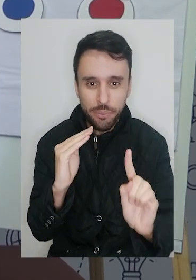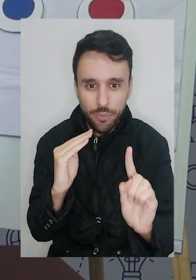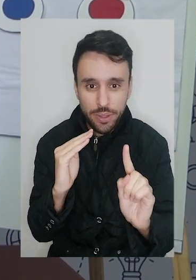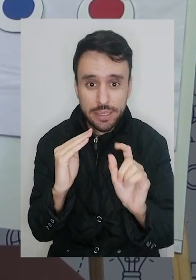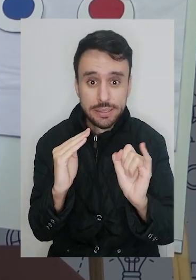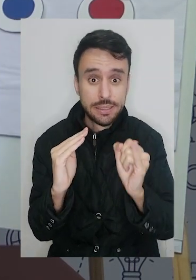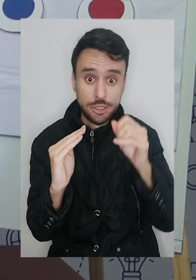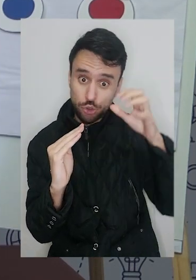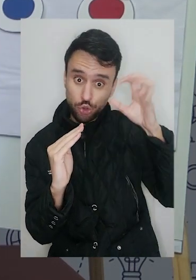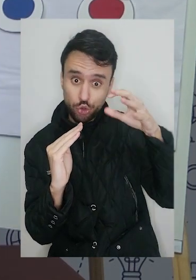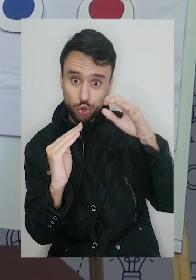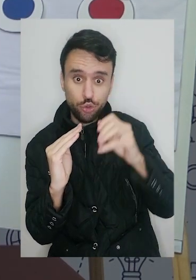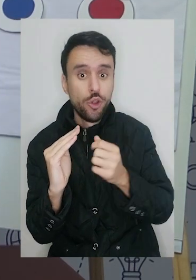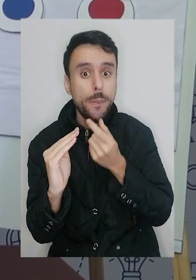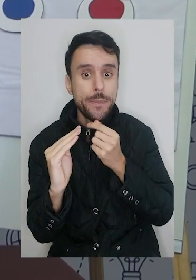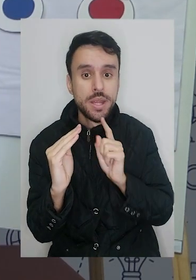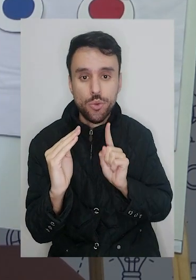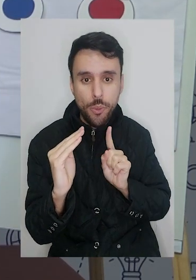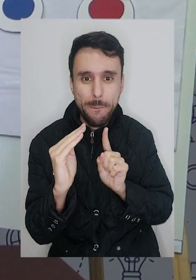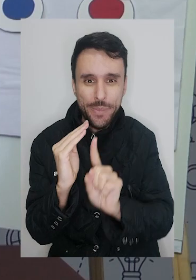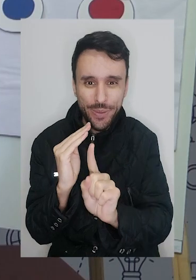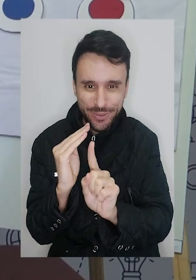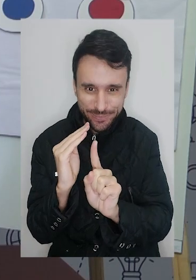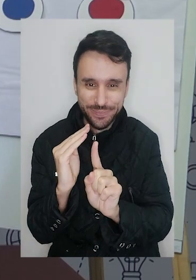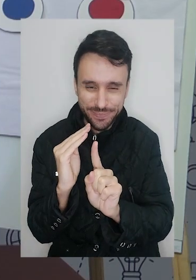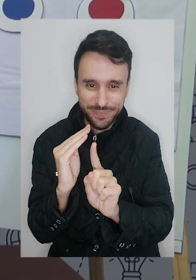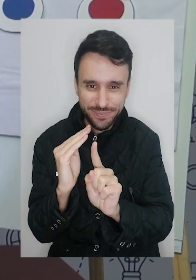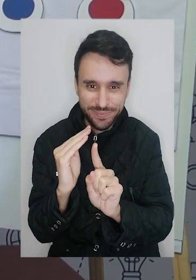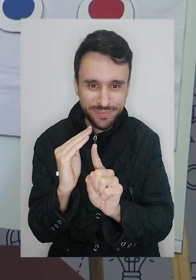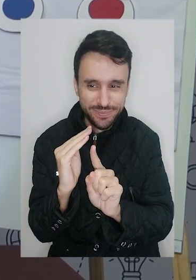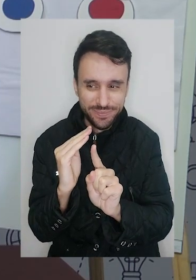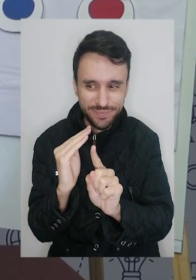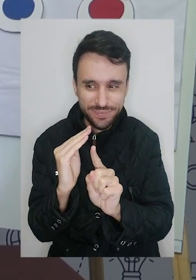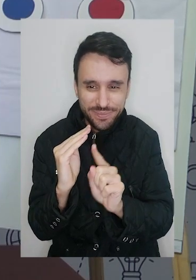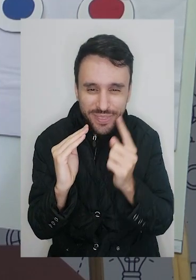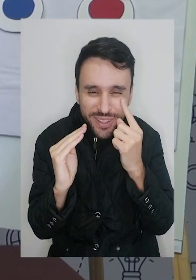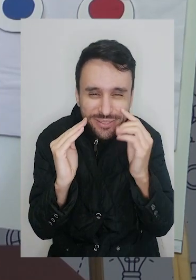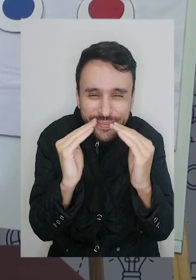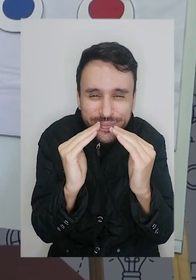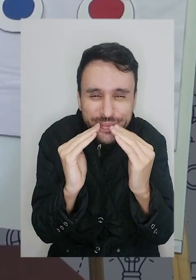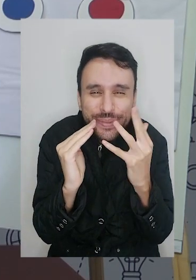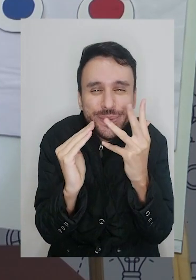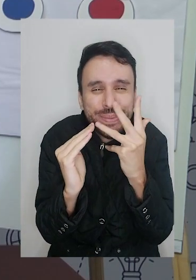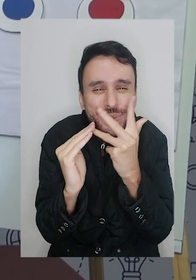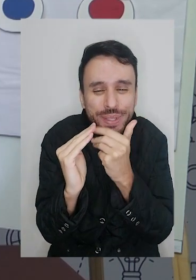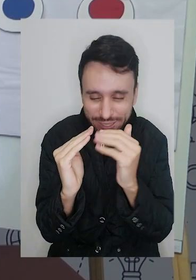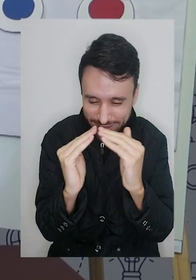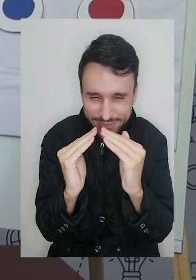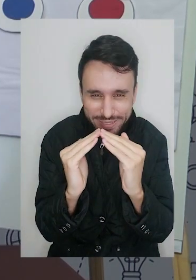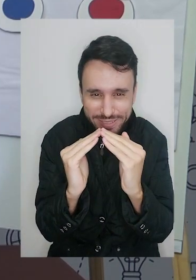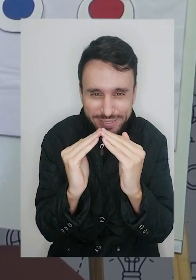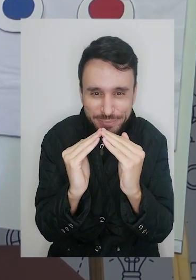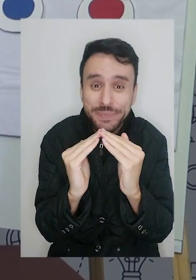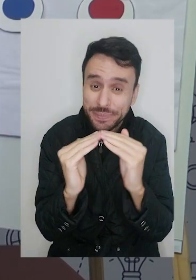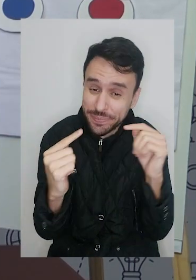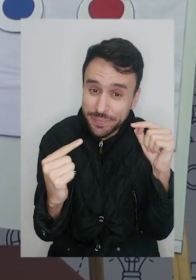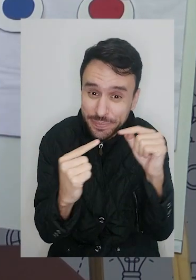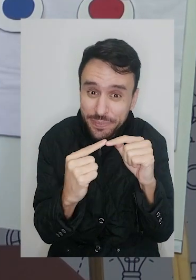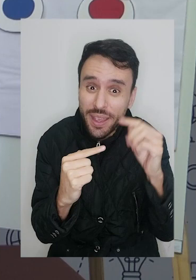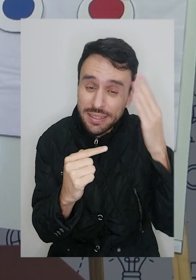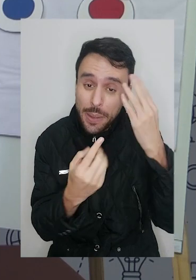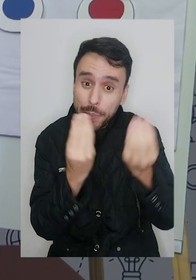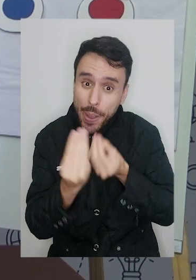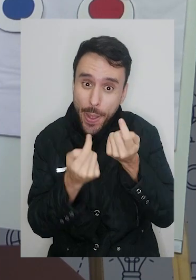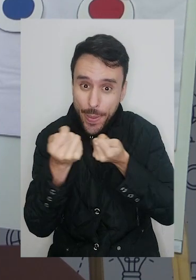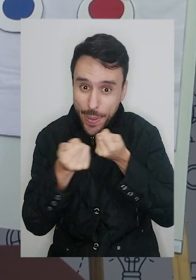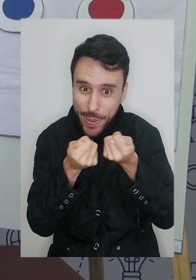sai o menininho. Esse termômetro é muito lindinho. Olha que graça. Então, também é uma forma de saber se